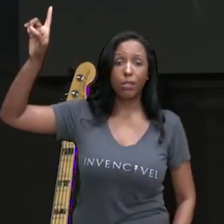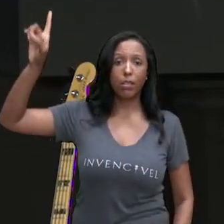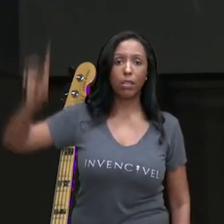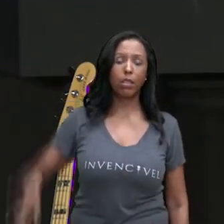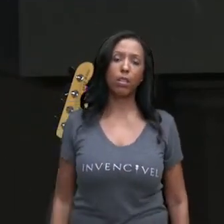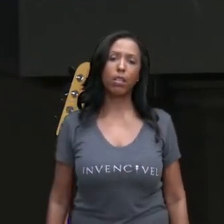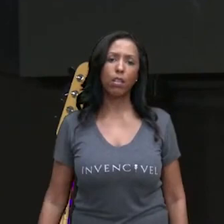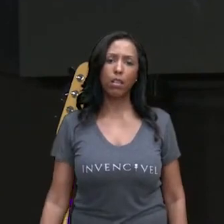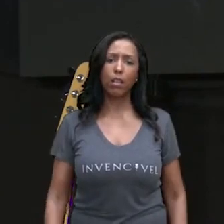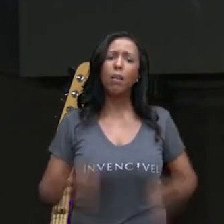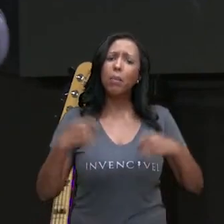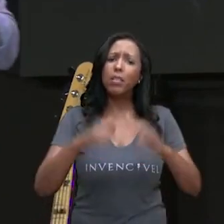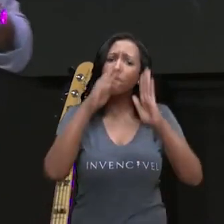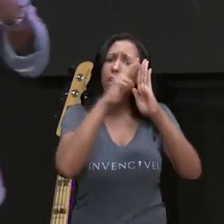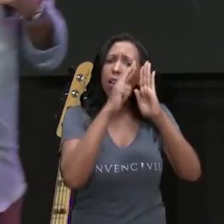já imaginou?